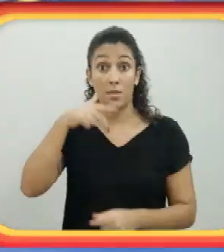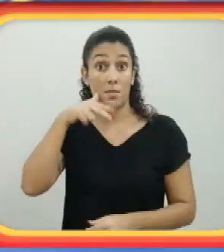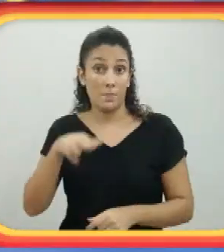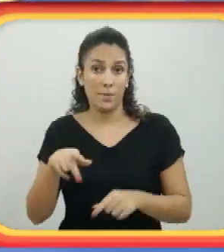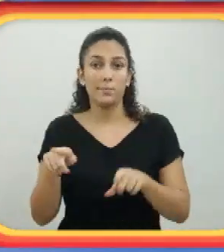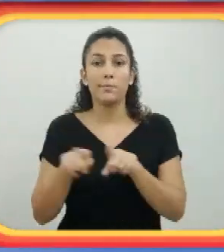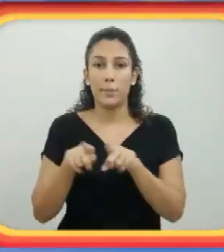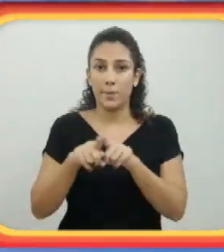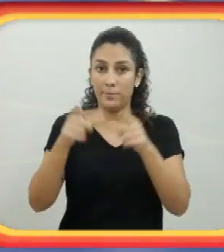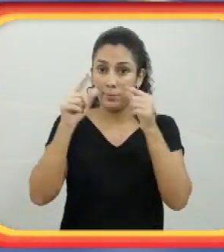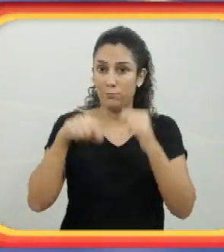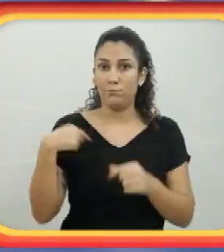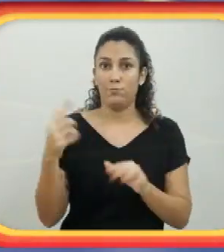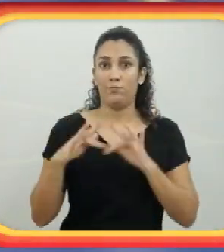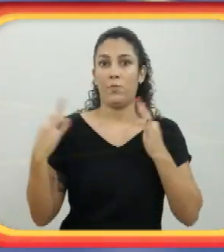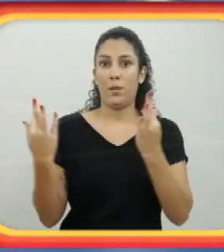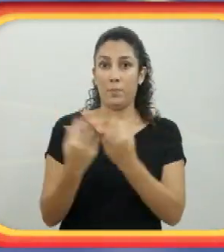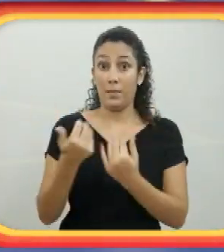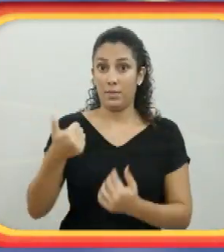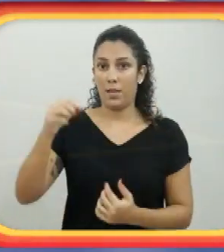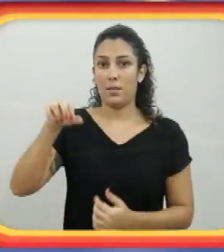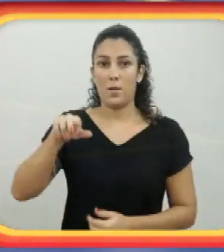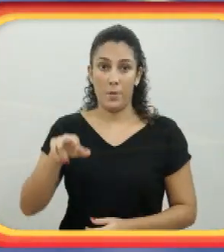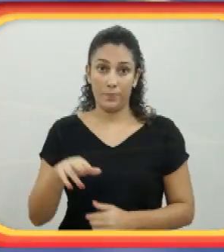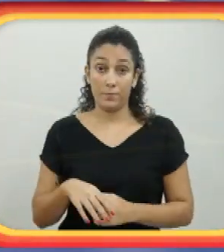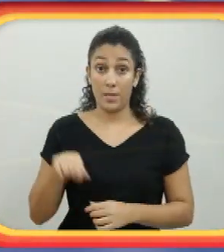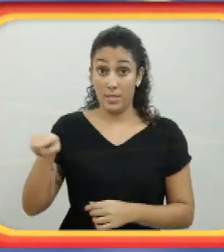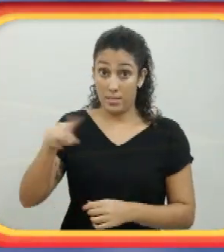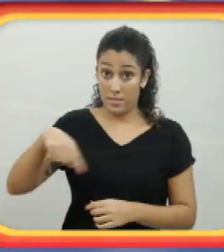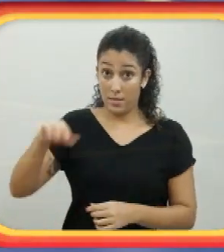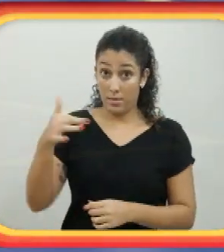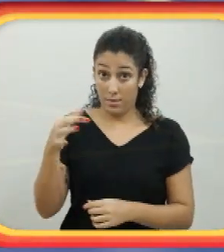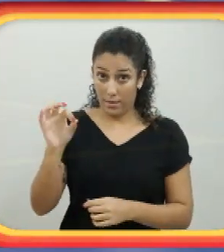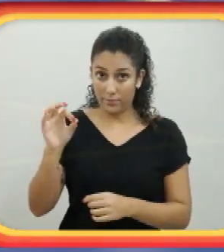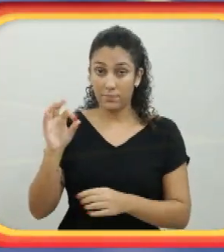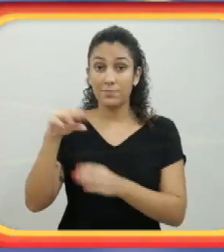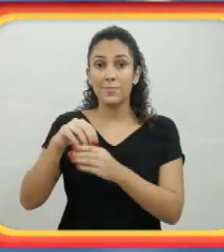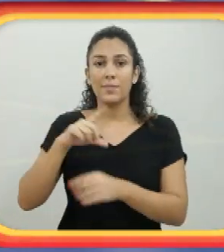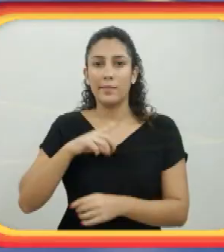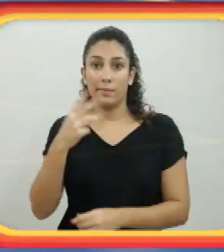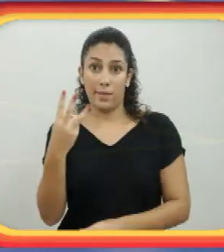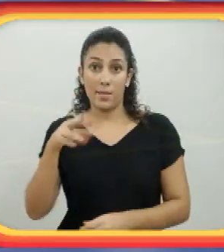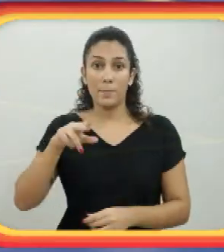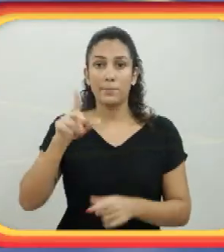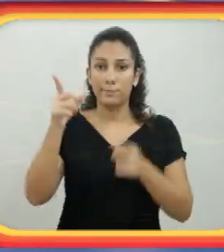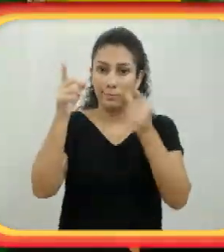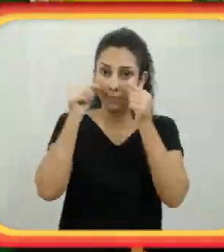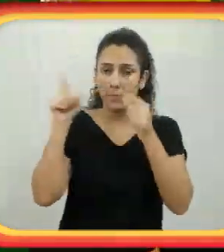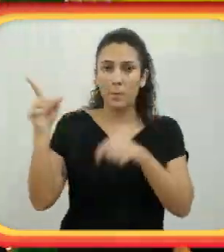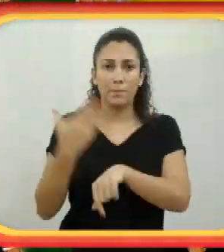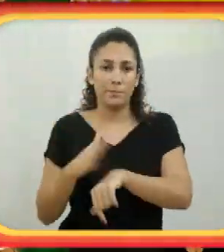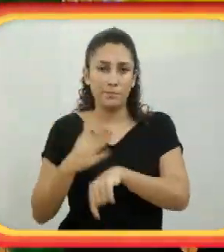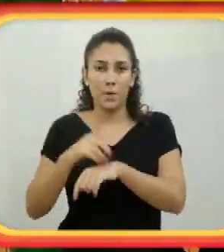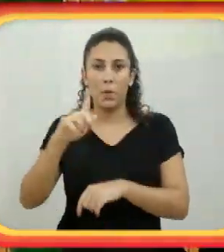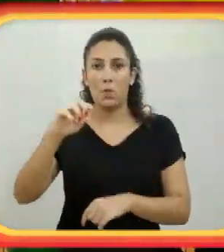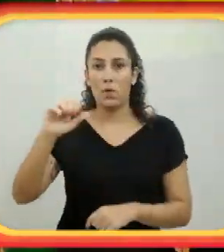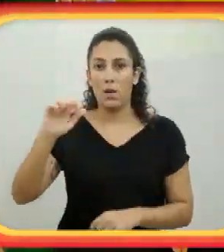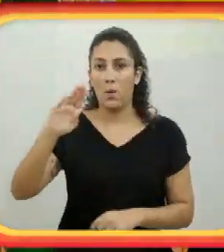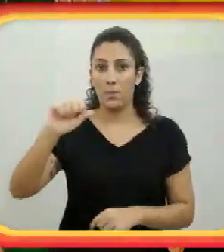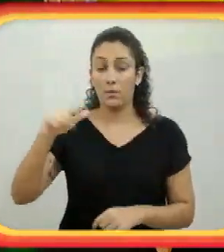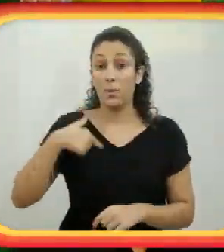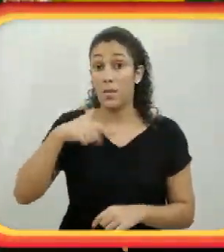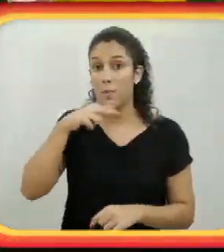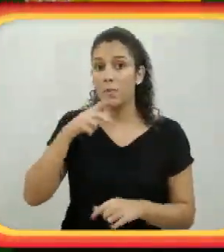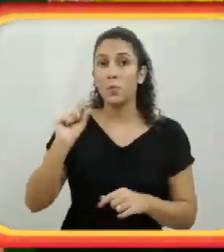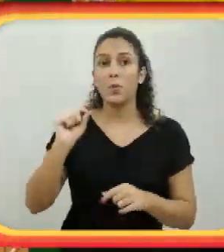também tem baixa visão. Somos uma família de 10 irmãos, e nesses 10 irmãos somos 3 com baixa visão. Ele pratica goalball, e a minha irmã ela